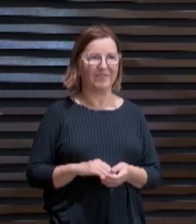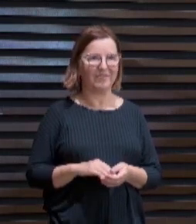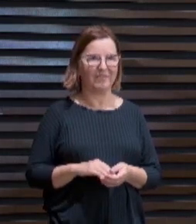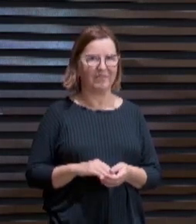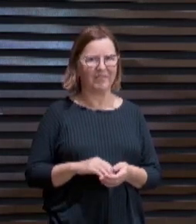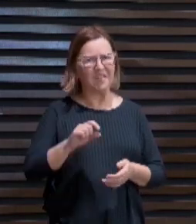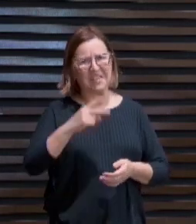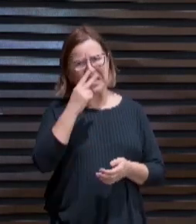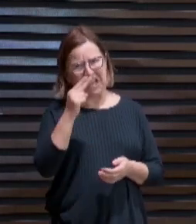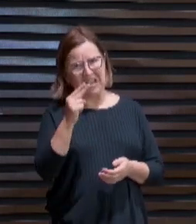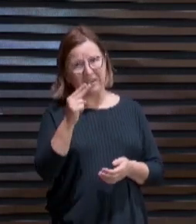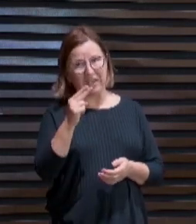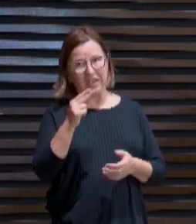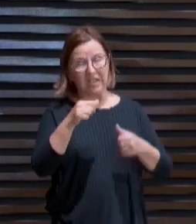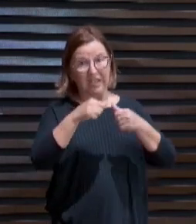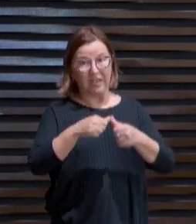Você acha que isso pode acontecer de novo?